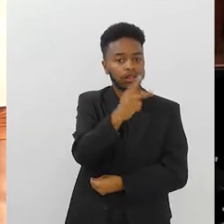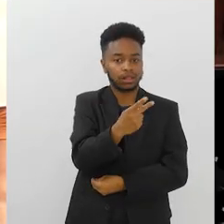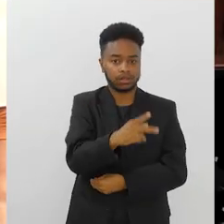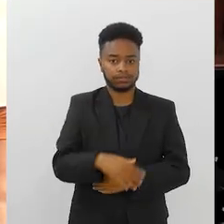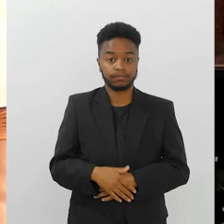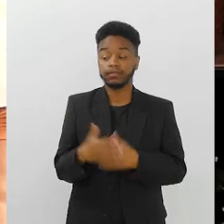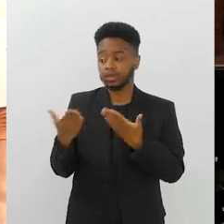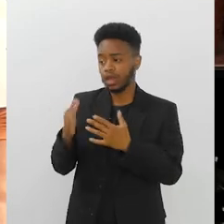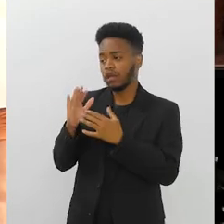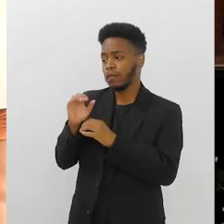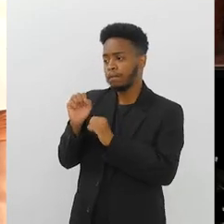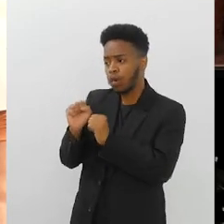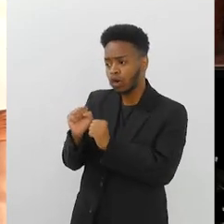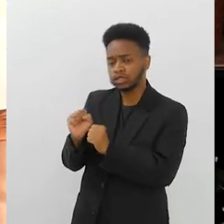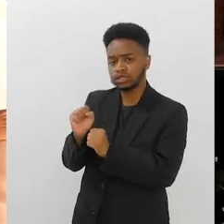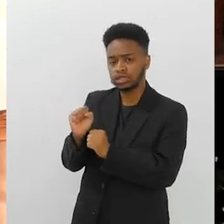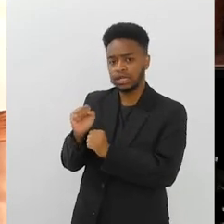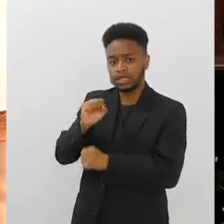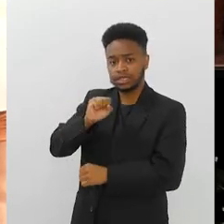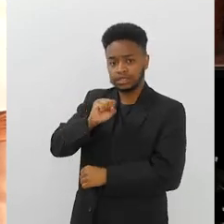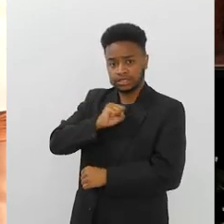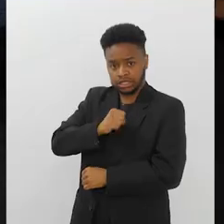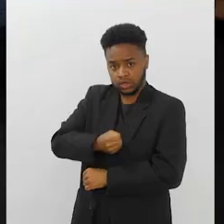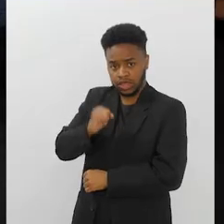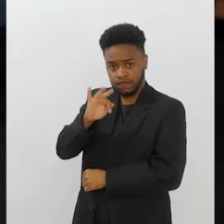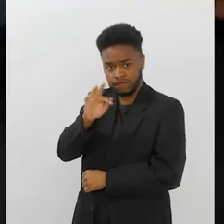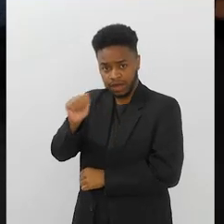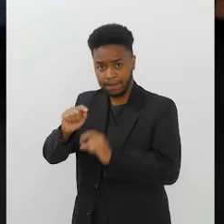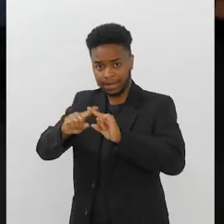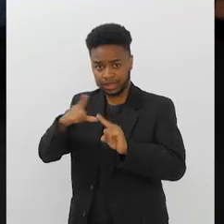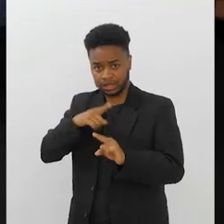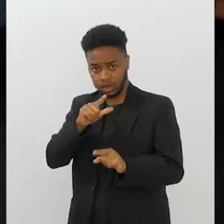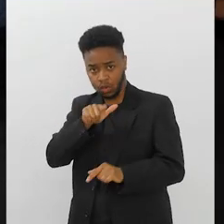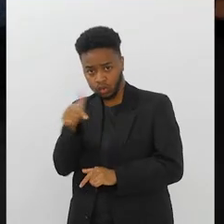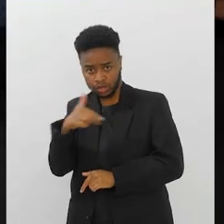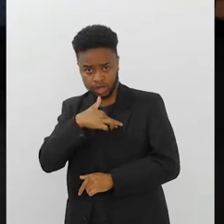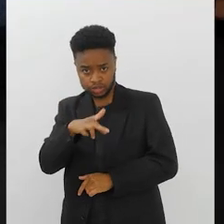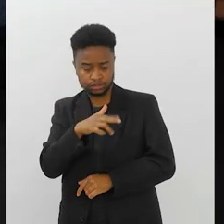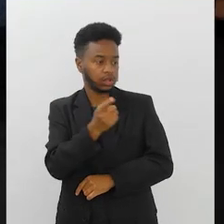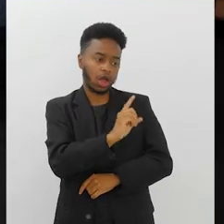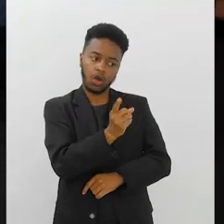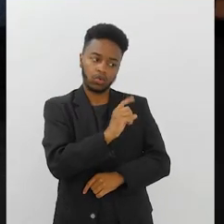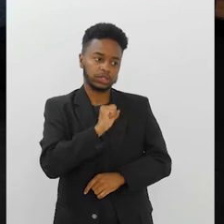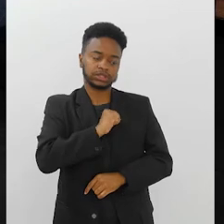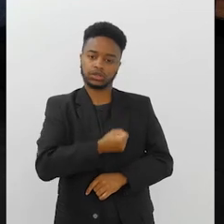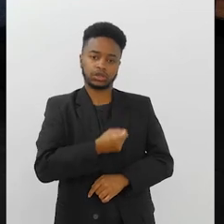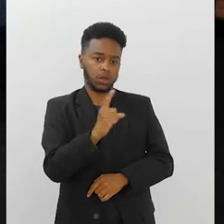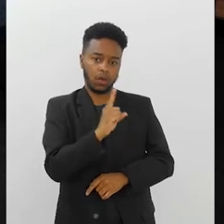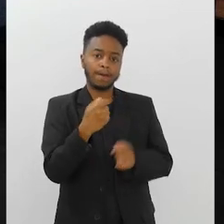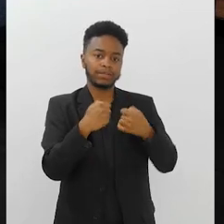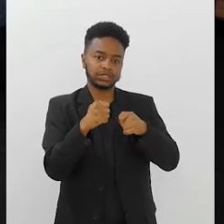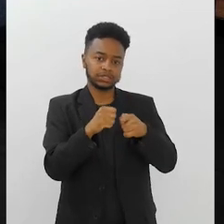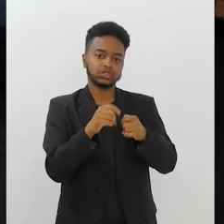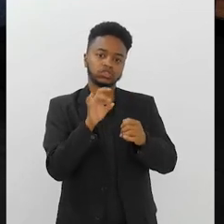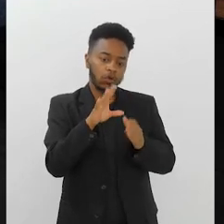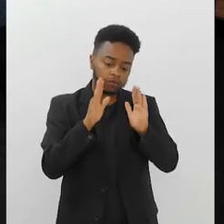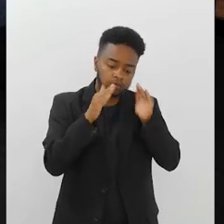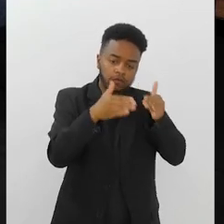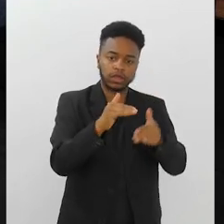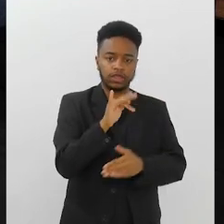sacerdote de fá e ter uma religião não aí O sacerdote não não tem não O sacerdote ele precisa ser de